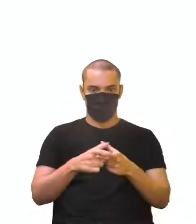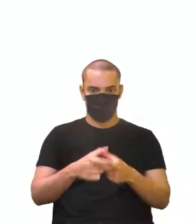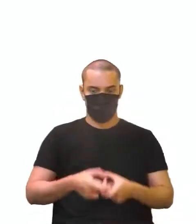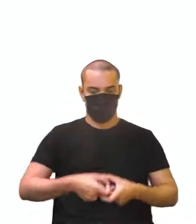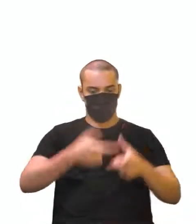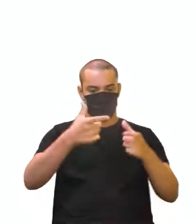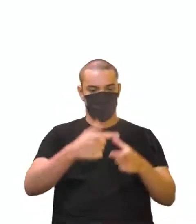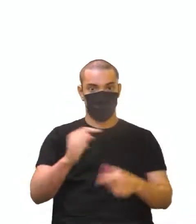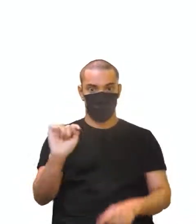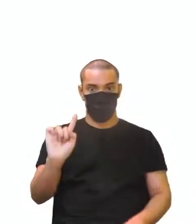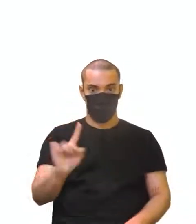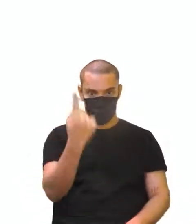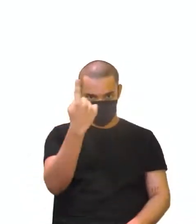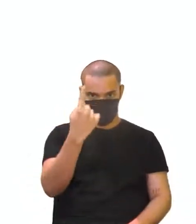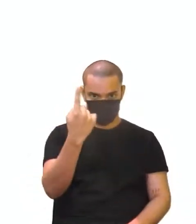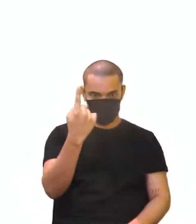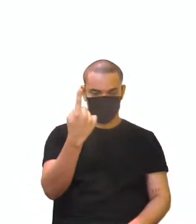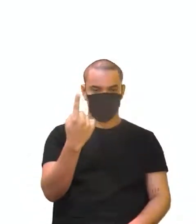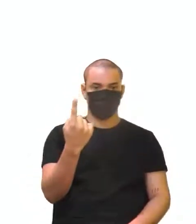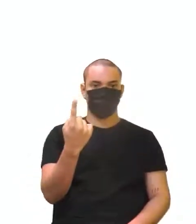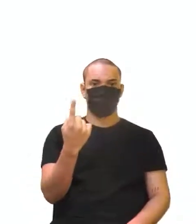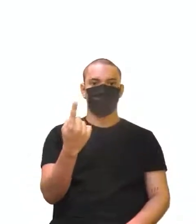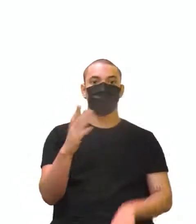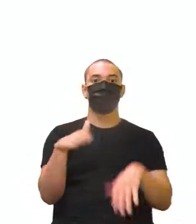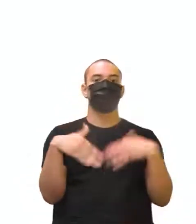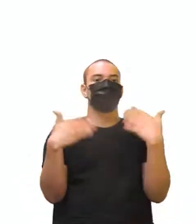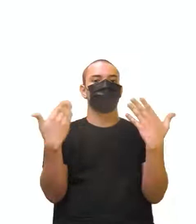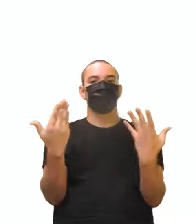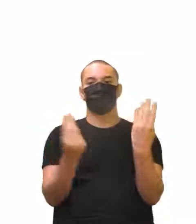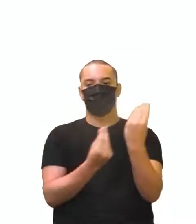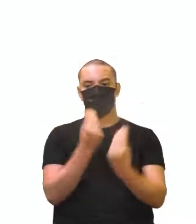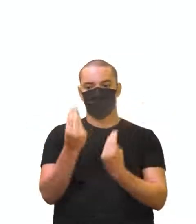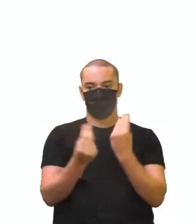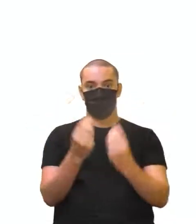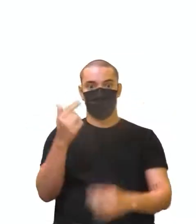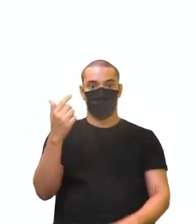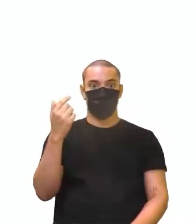primeiro evento. Então, a probabilidade de sair o